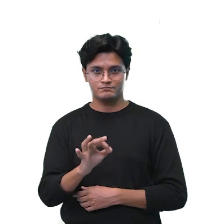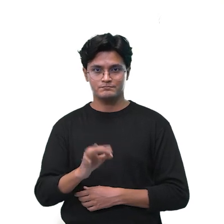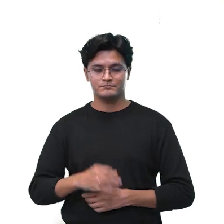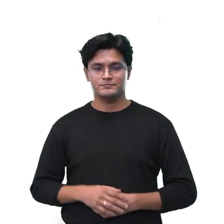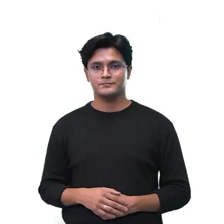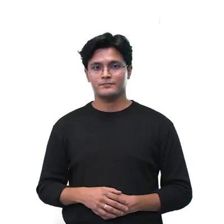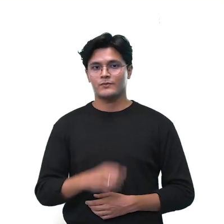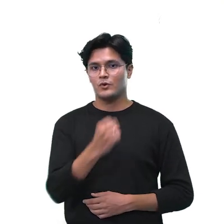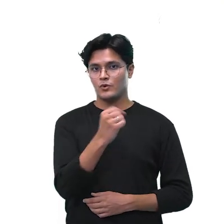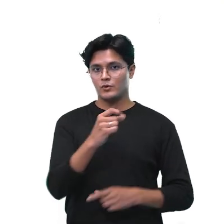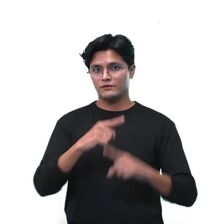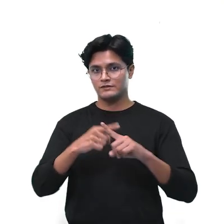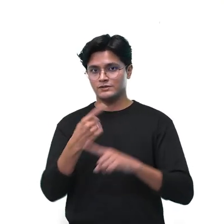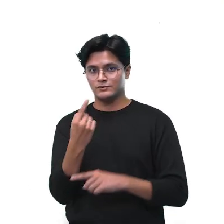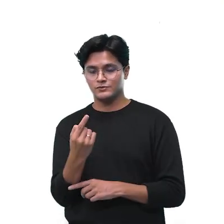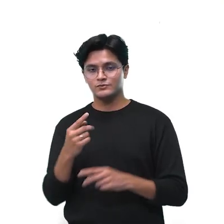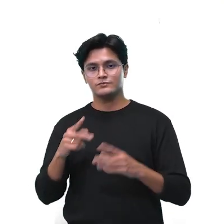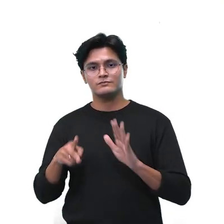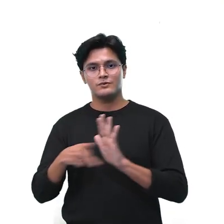8 vezes 1, 8.